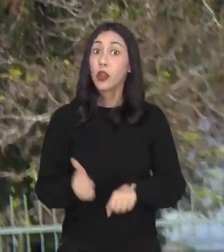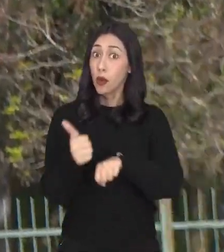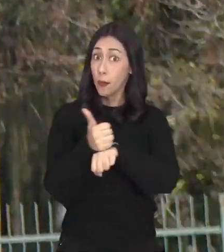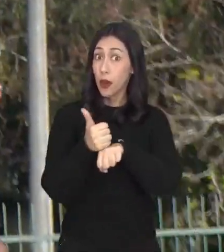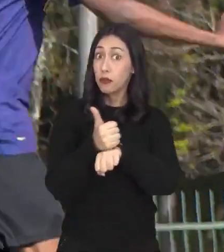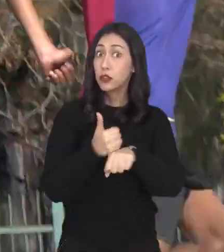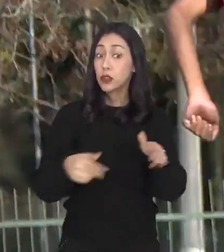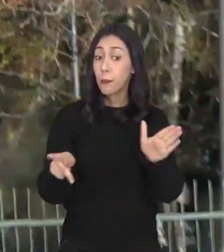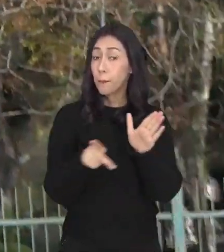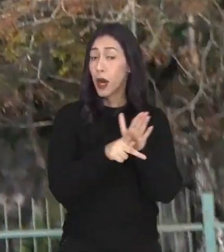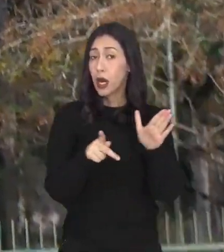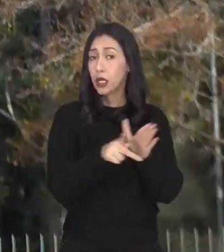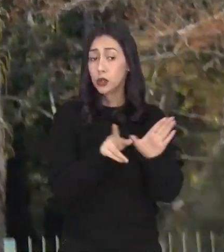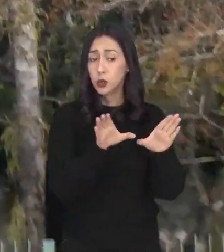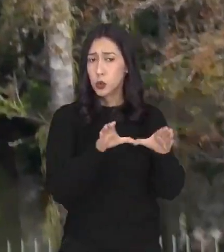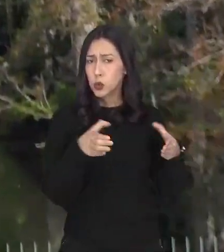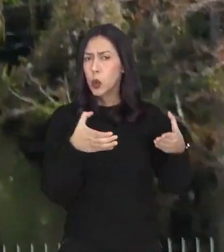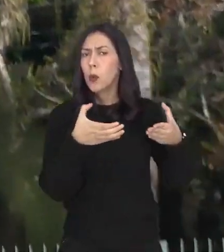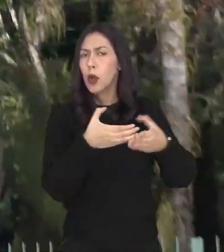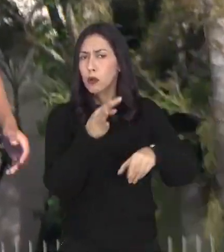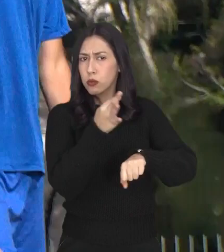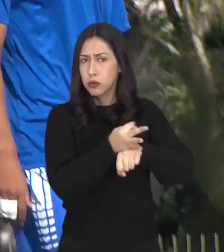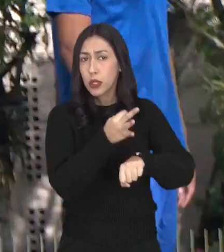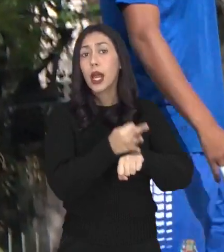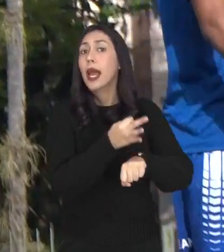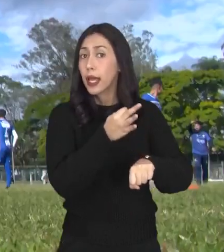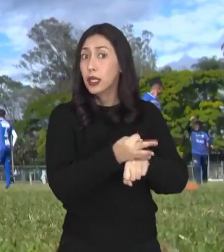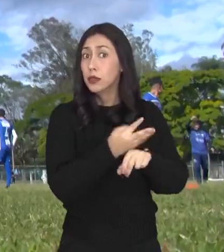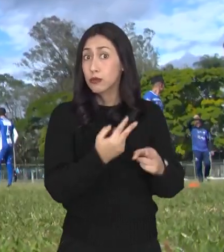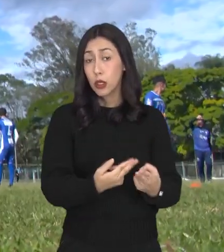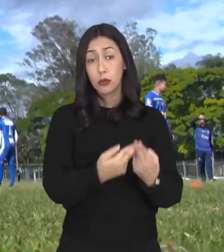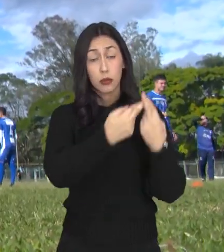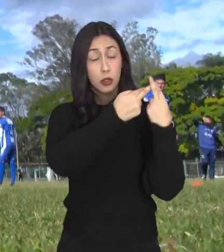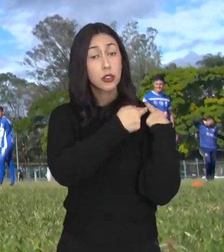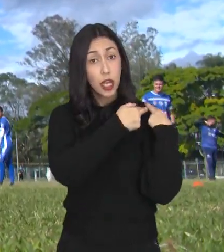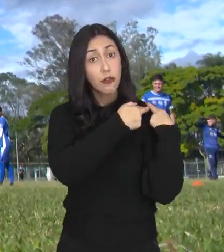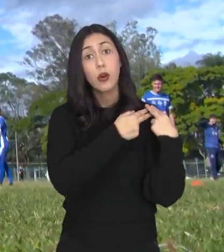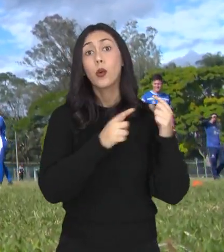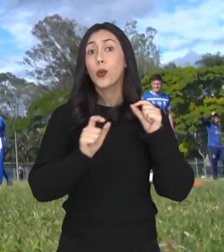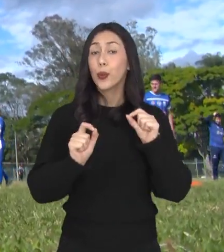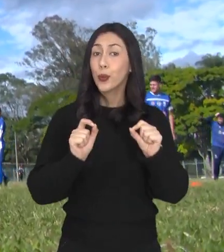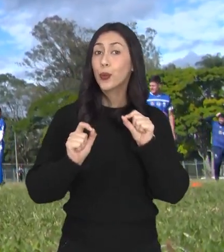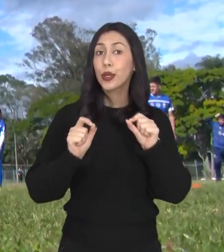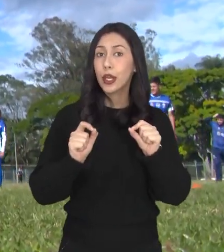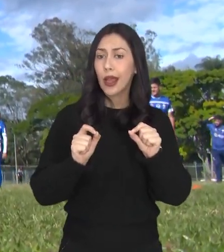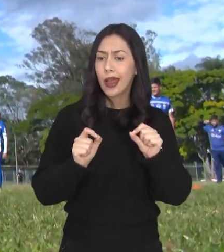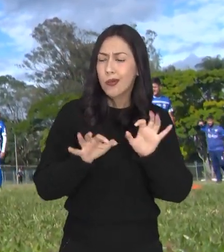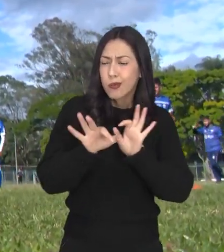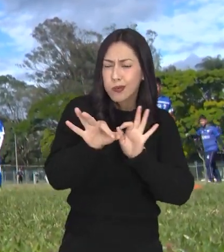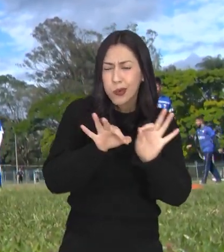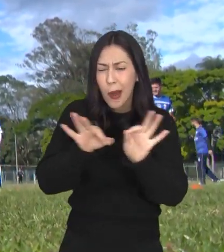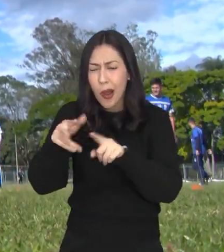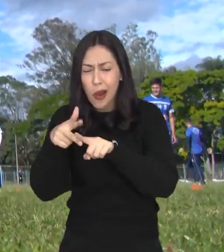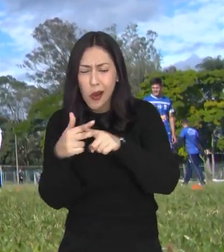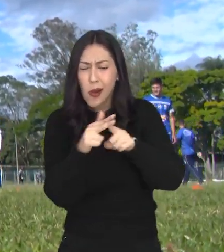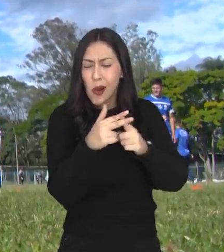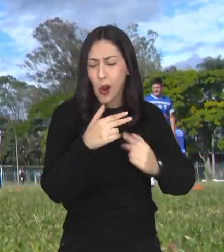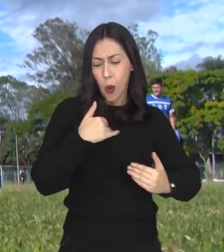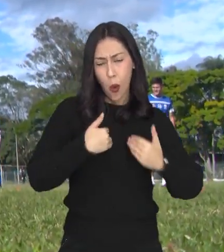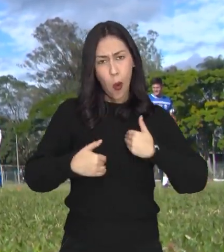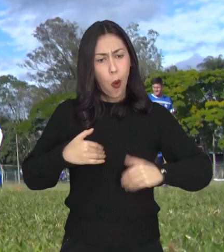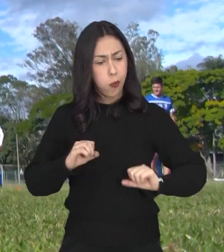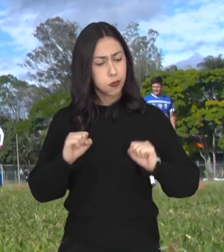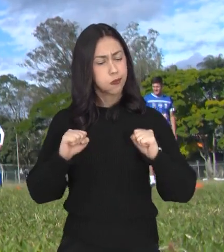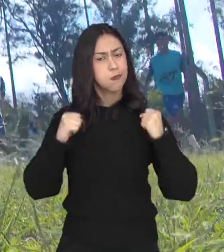preparador físico faz parte da comissão técnica do time de futebol e é de sua responsabilidade justamente aperfeiçoar o físico